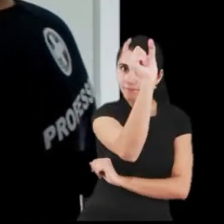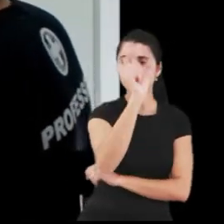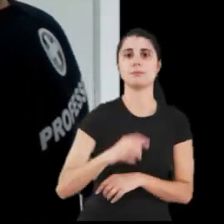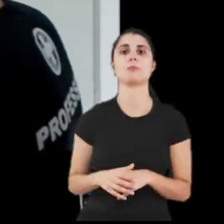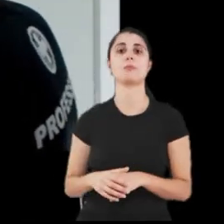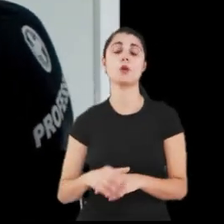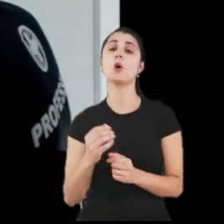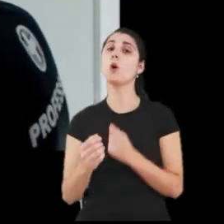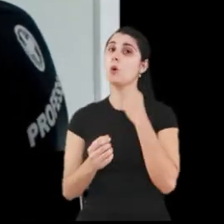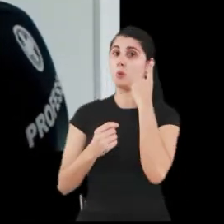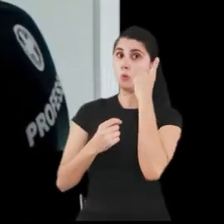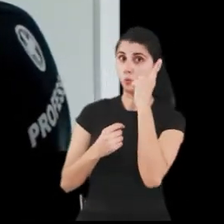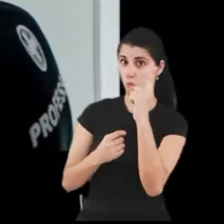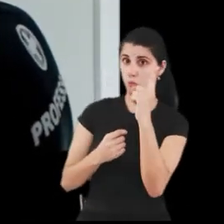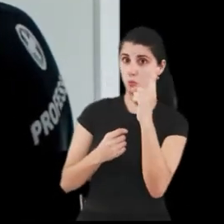1,